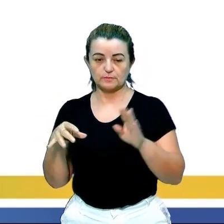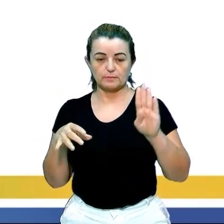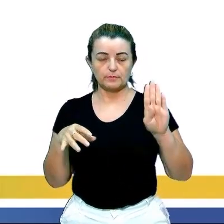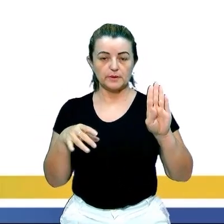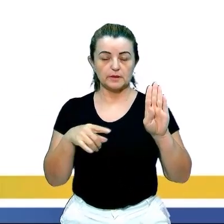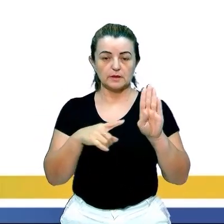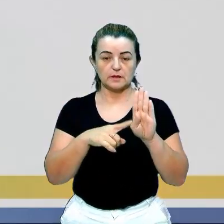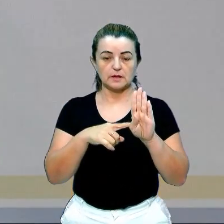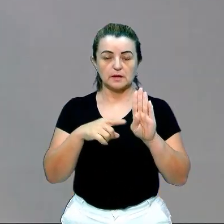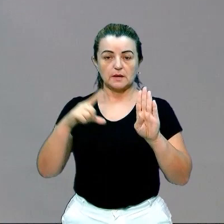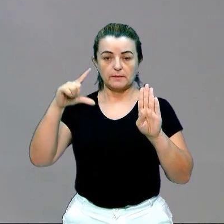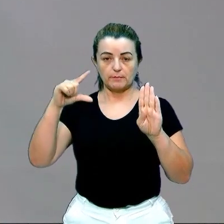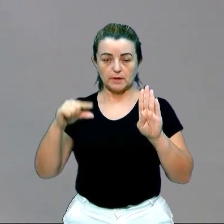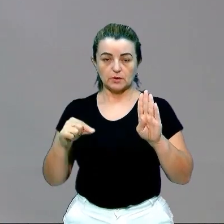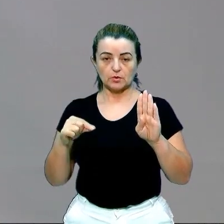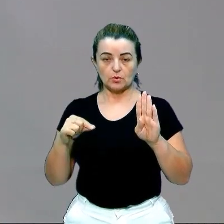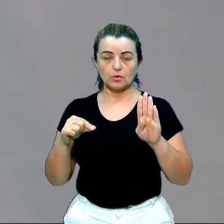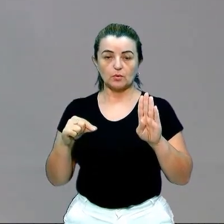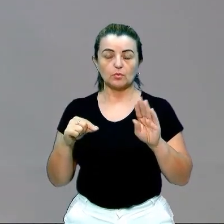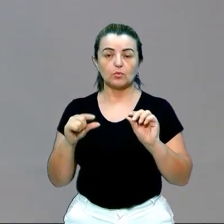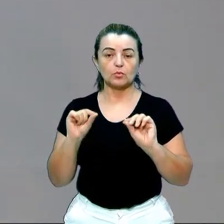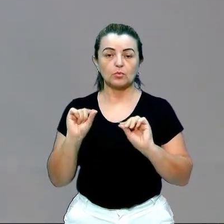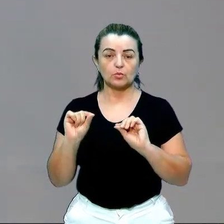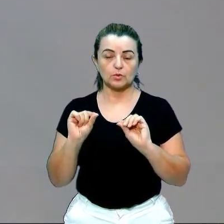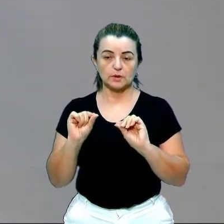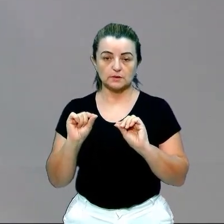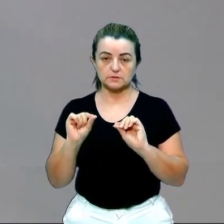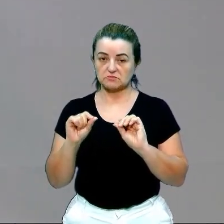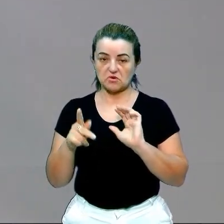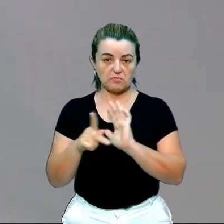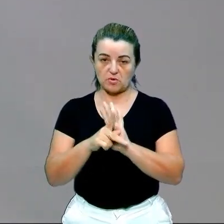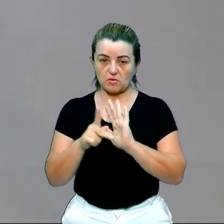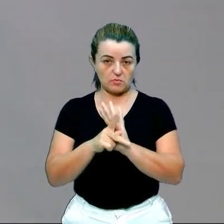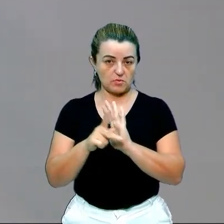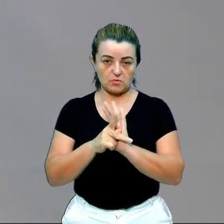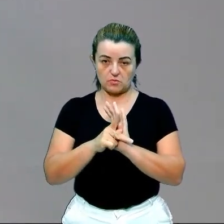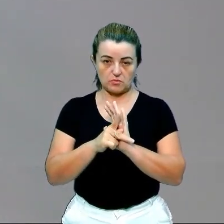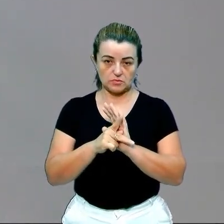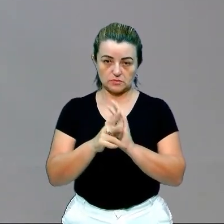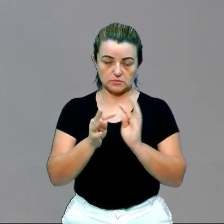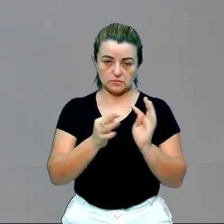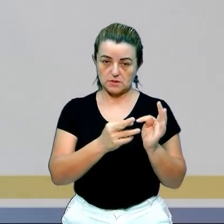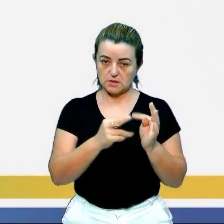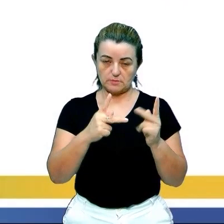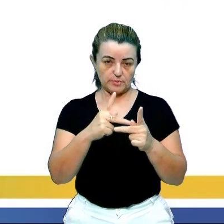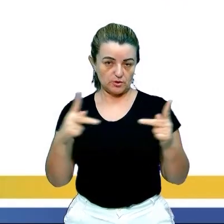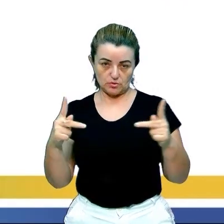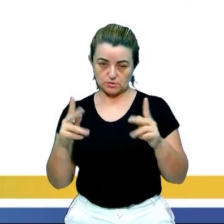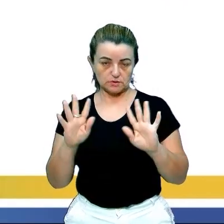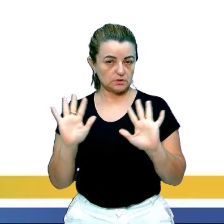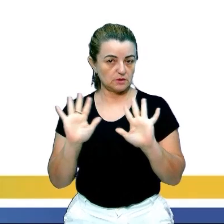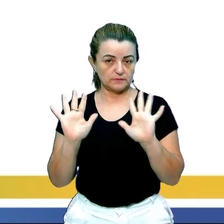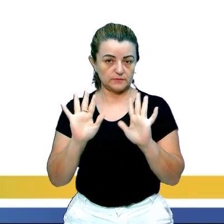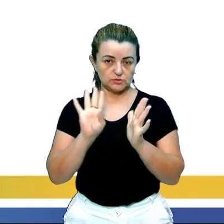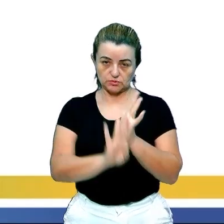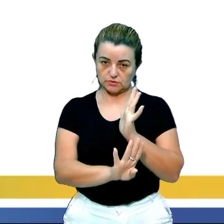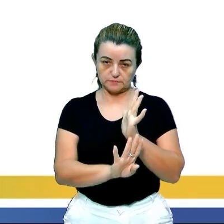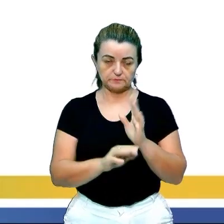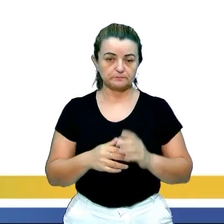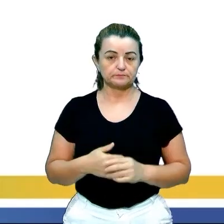massa, massa parou porque massa não é uma propriedade periódica. Eu falei agora no finalzinho da aula, tá? Então já